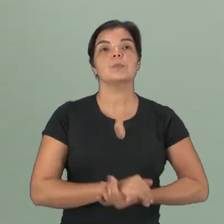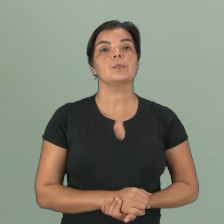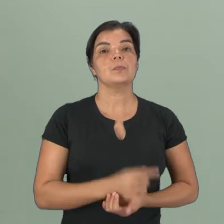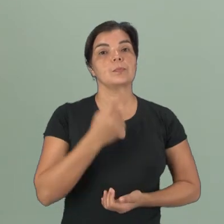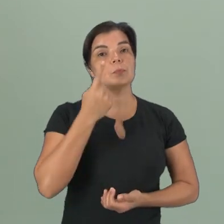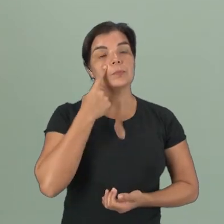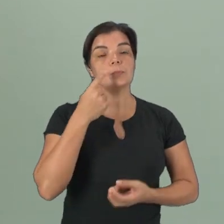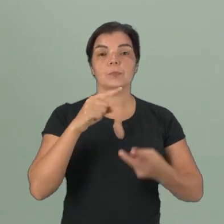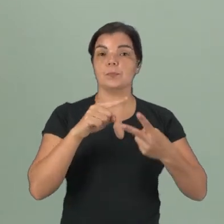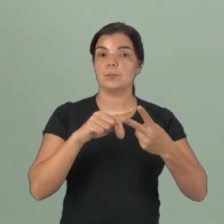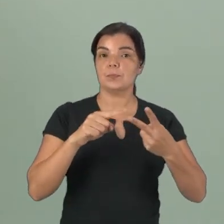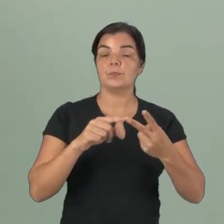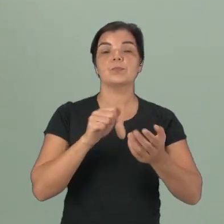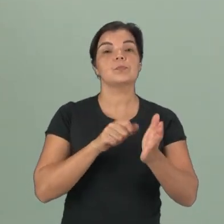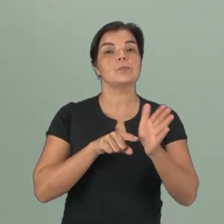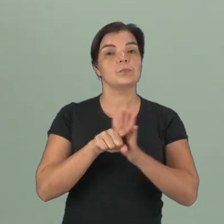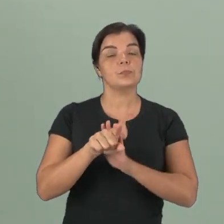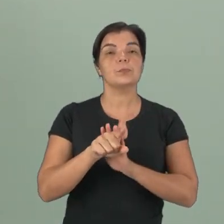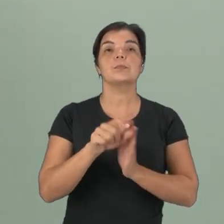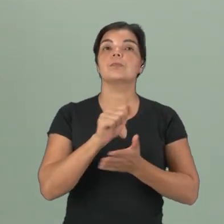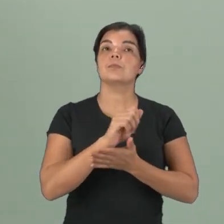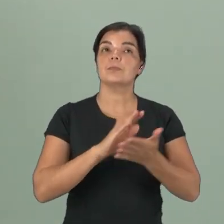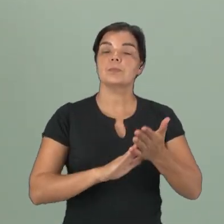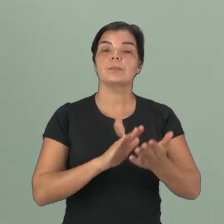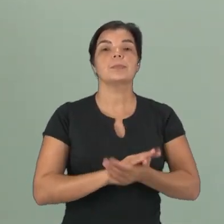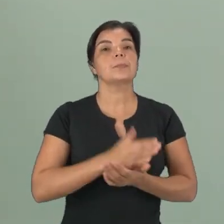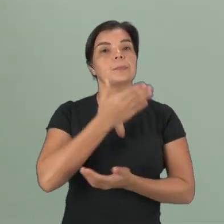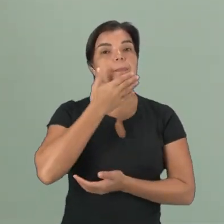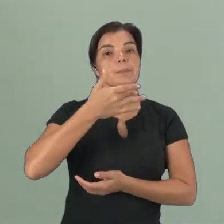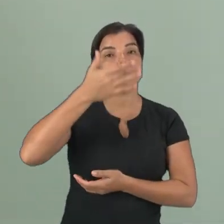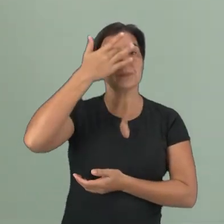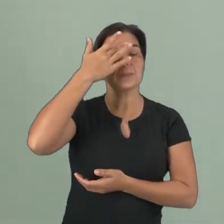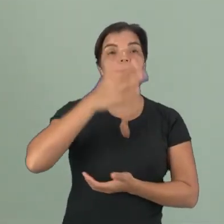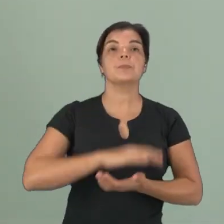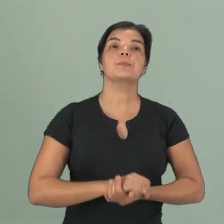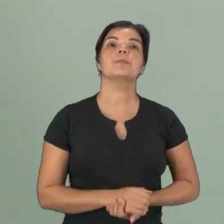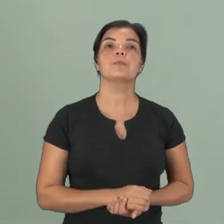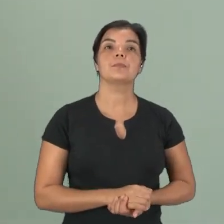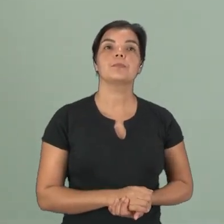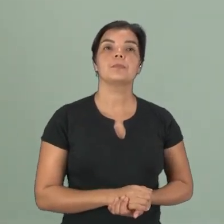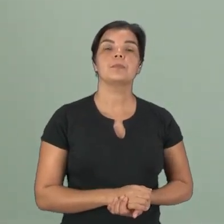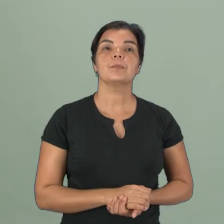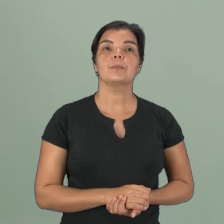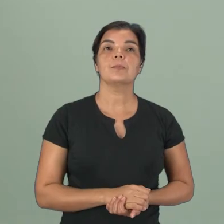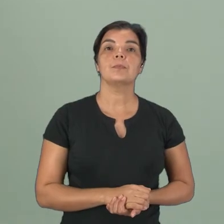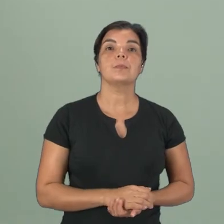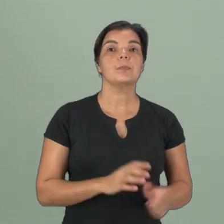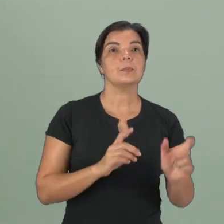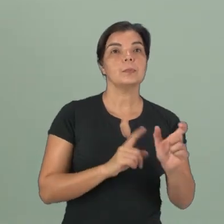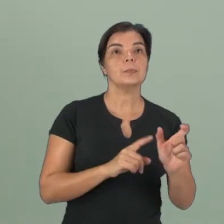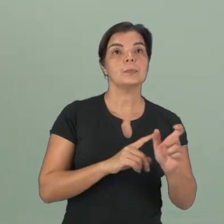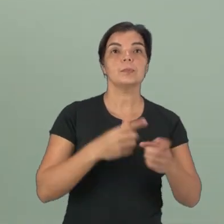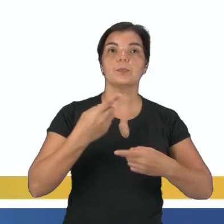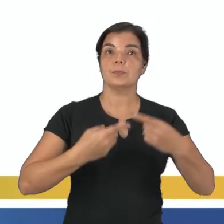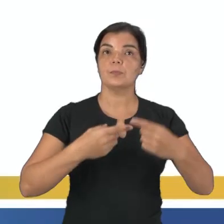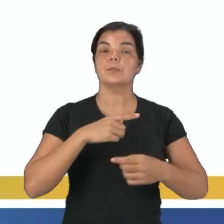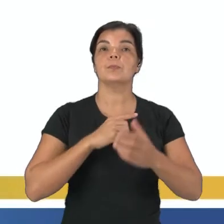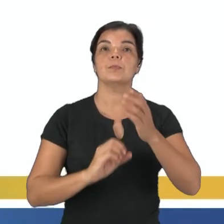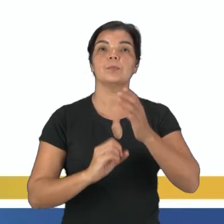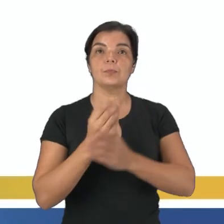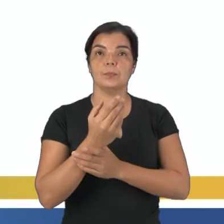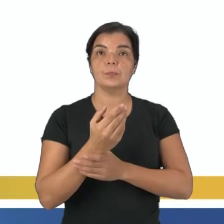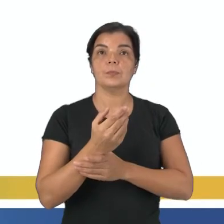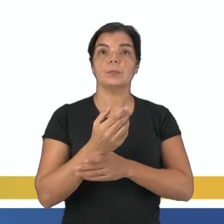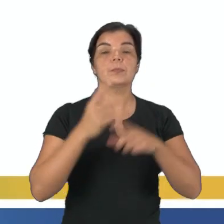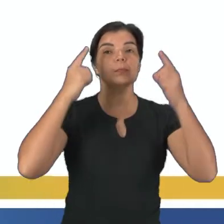Vamos agora fazer 2 questões rapidinho para a gente melhor entender esse conteúdo. Observem, primeira questão. A palavra política tem